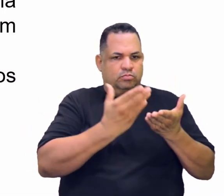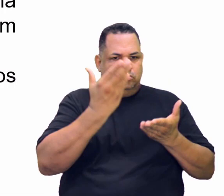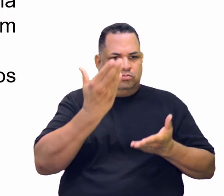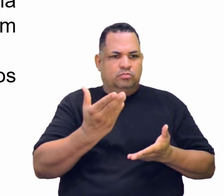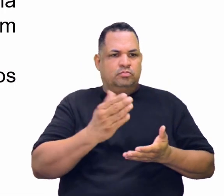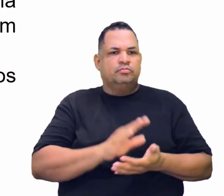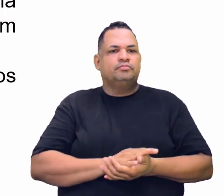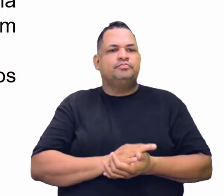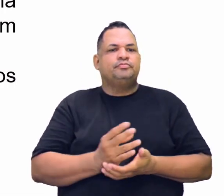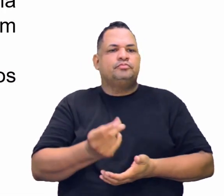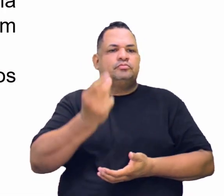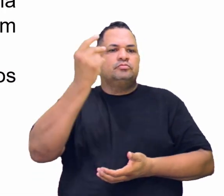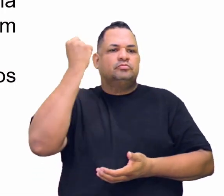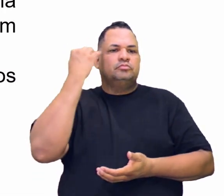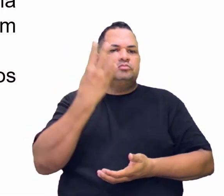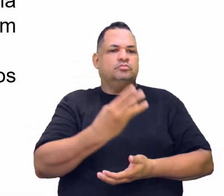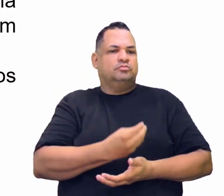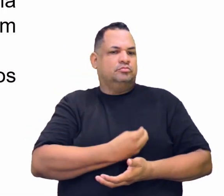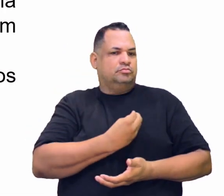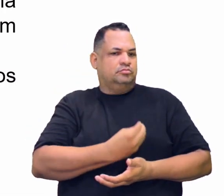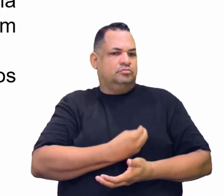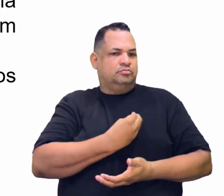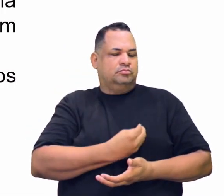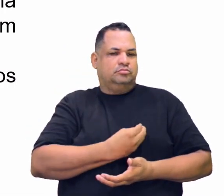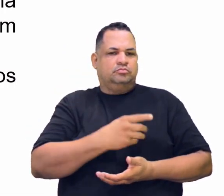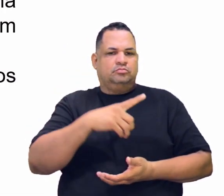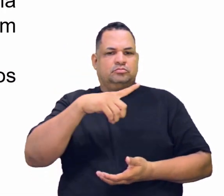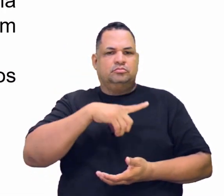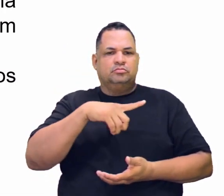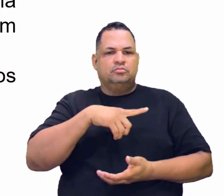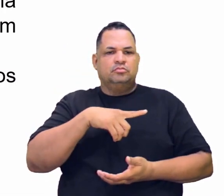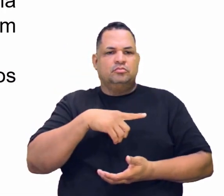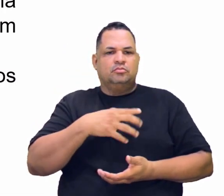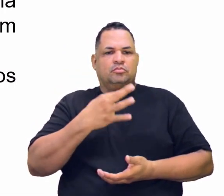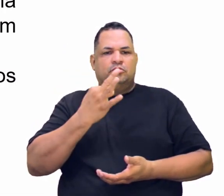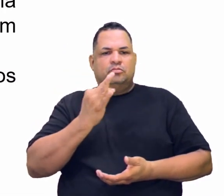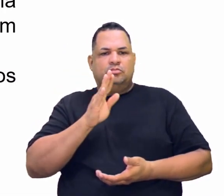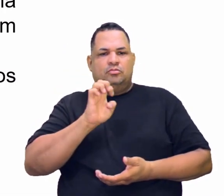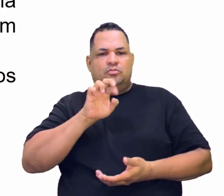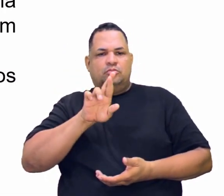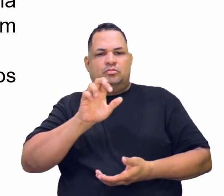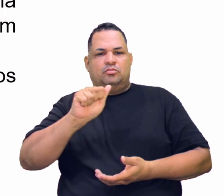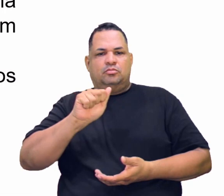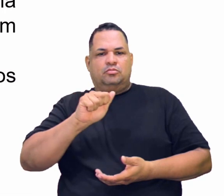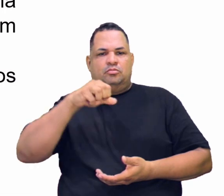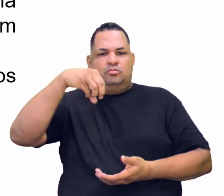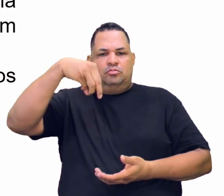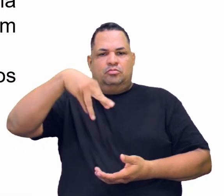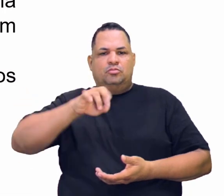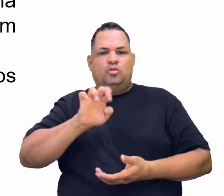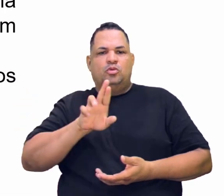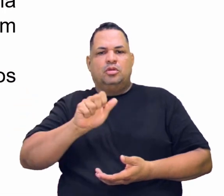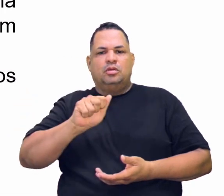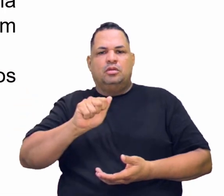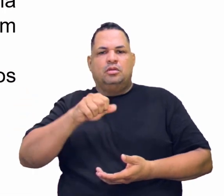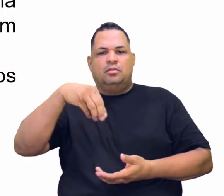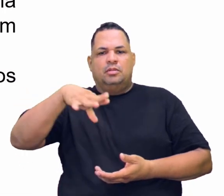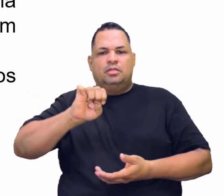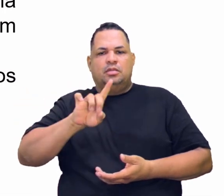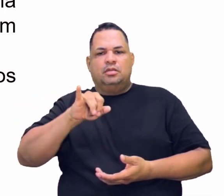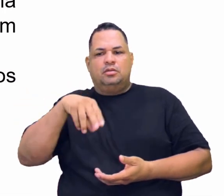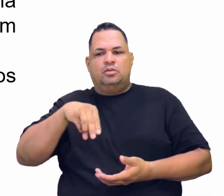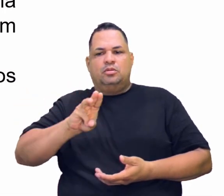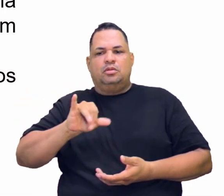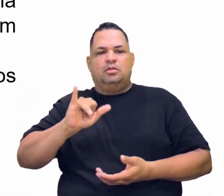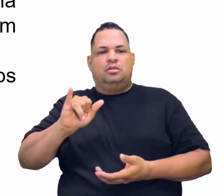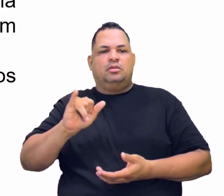esses, ó. Os antigos moradores são eles Torá, Mura,